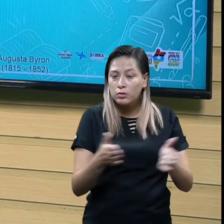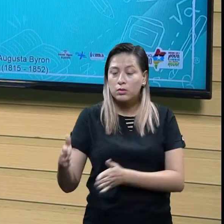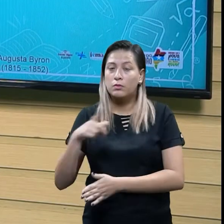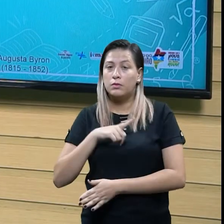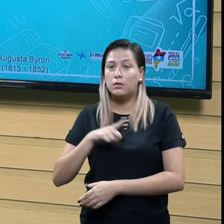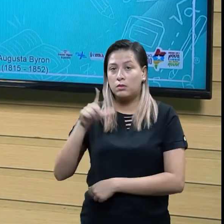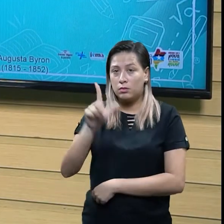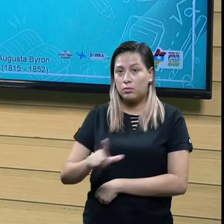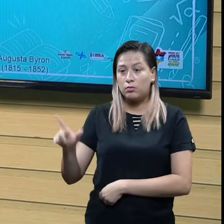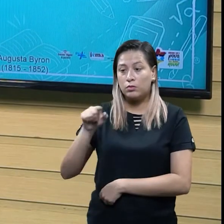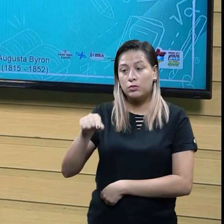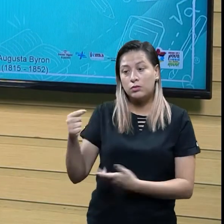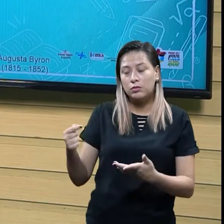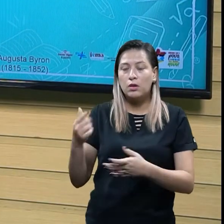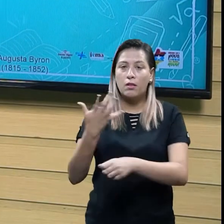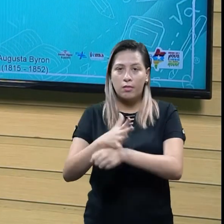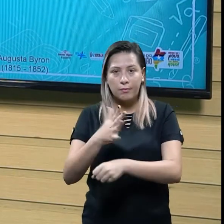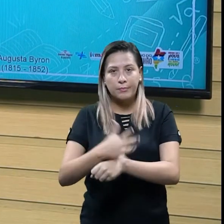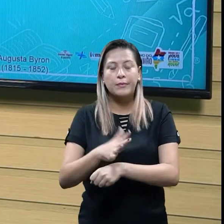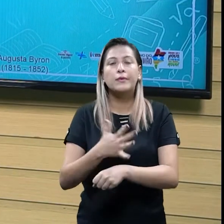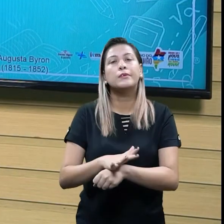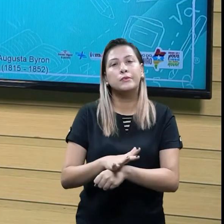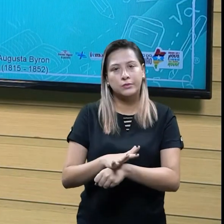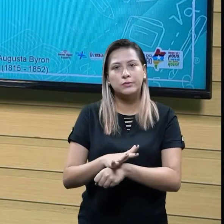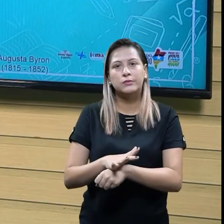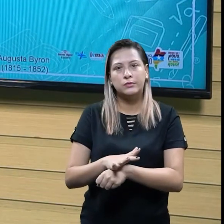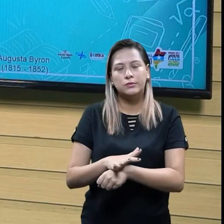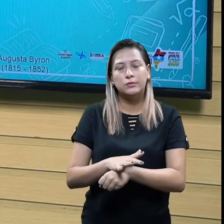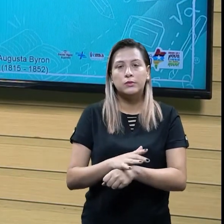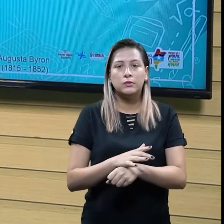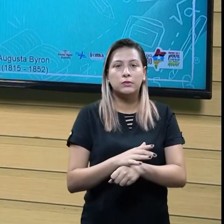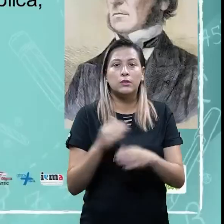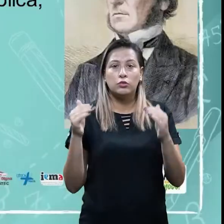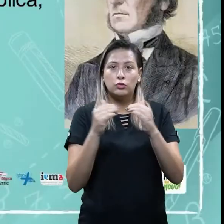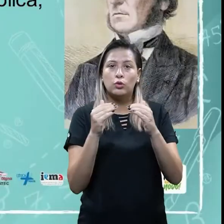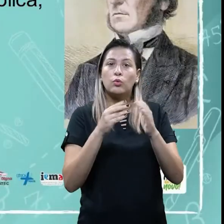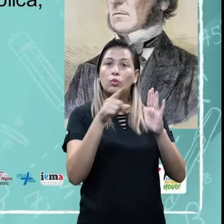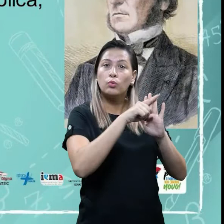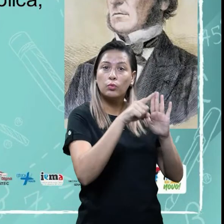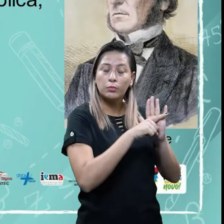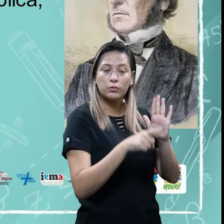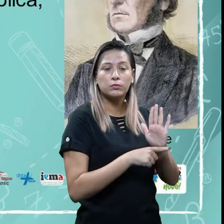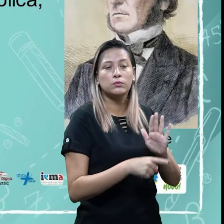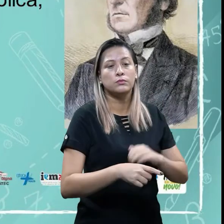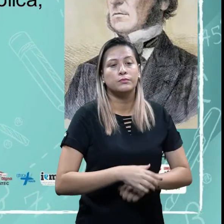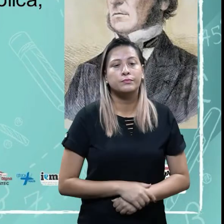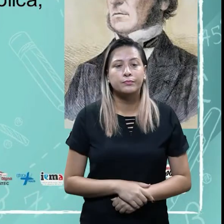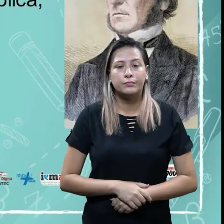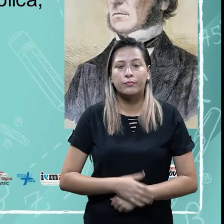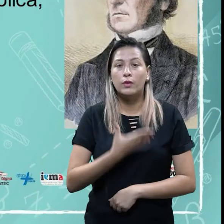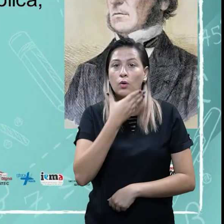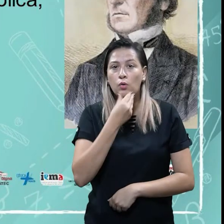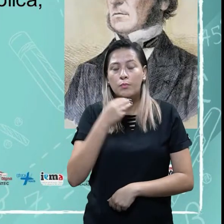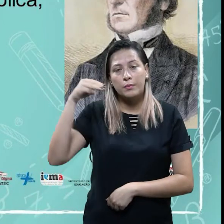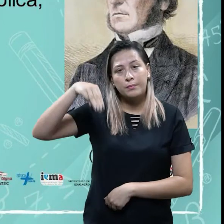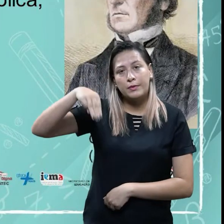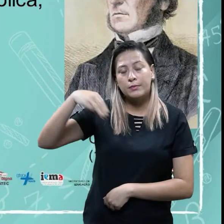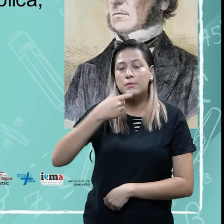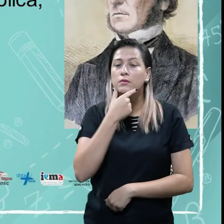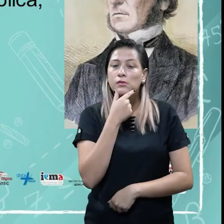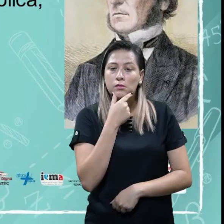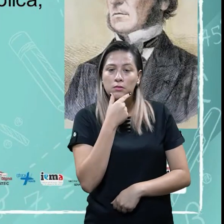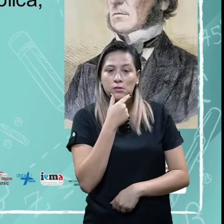algoritmo, e aí ela executa a operação para a qual ela foi programada. George Boole, um matemático